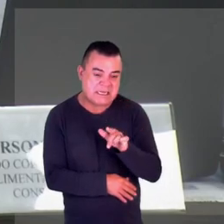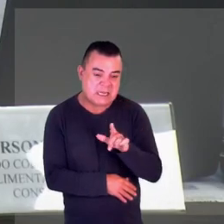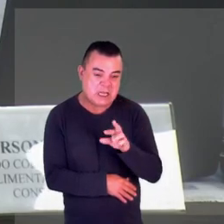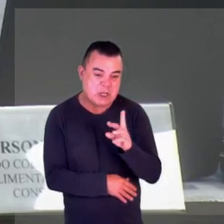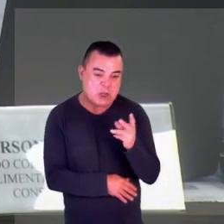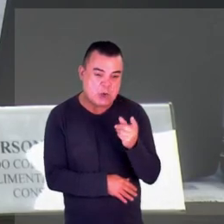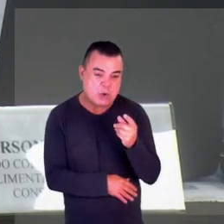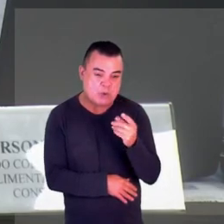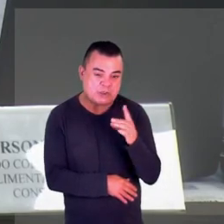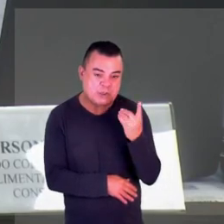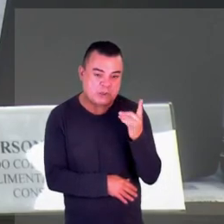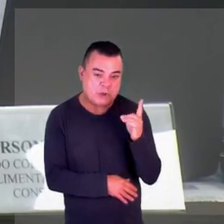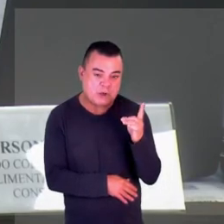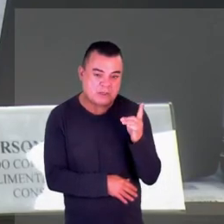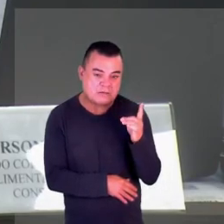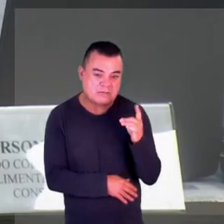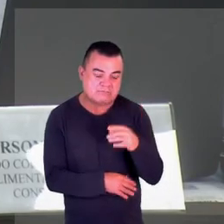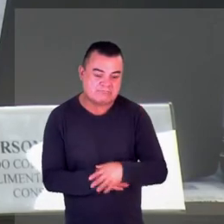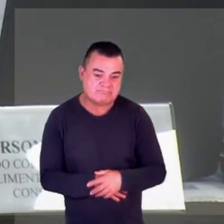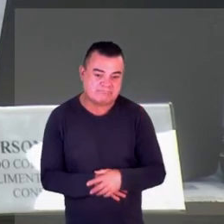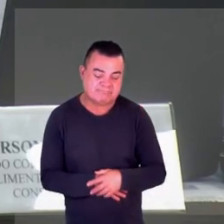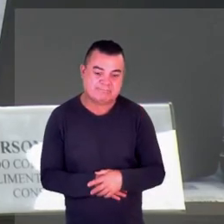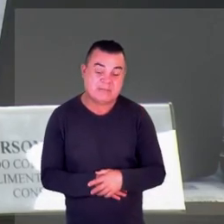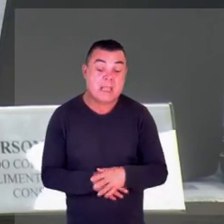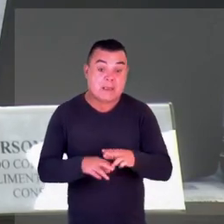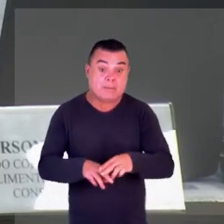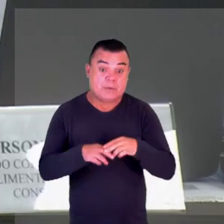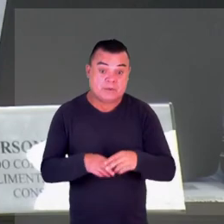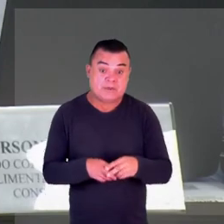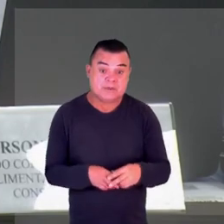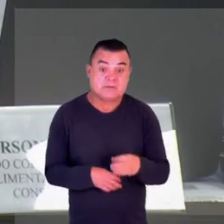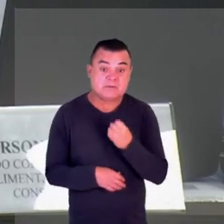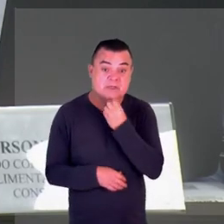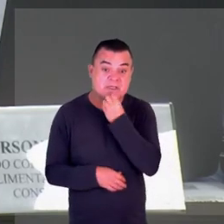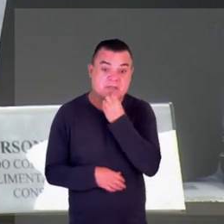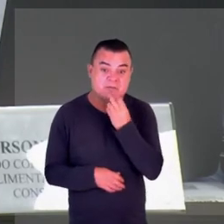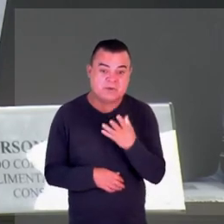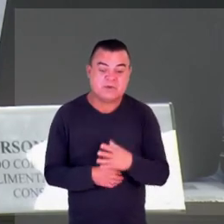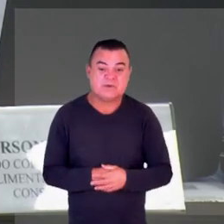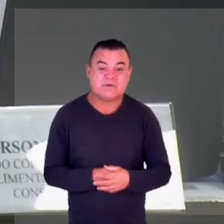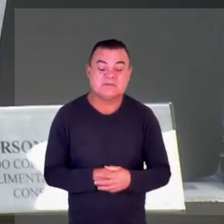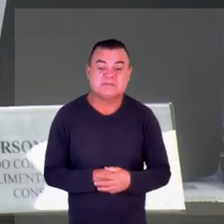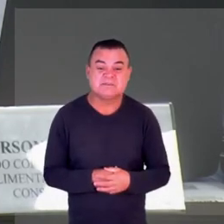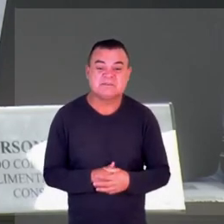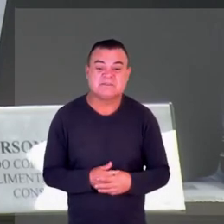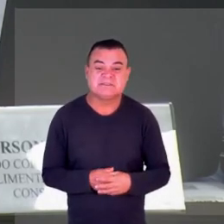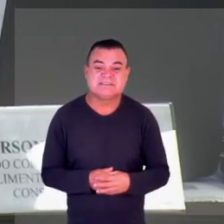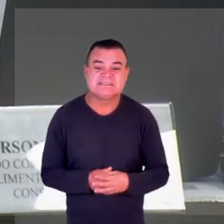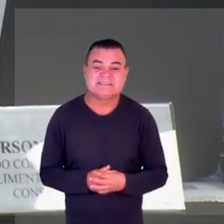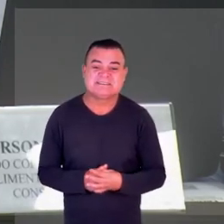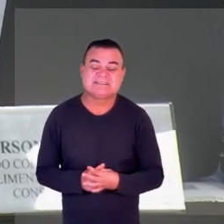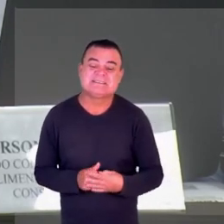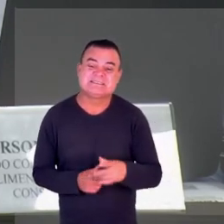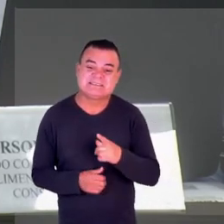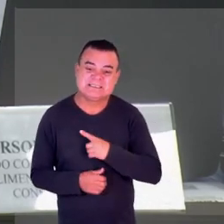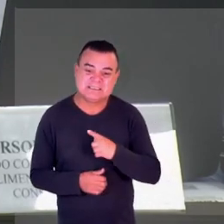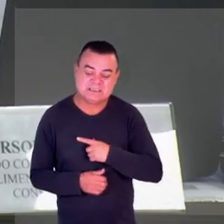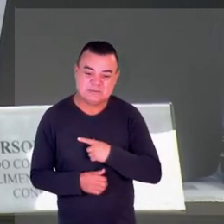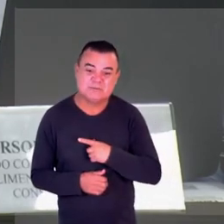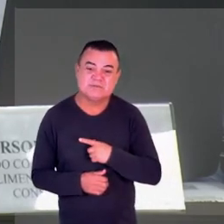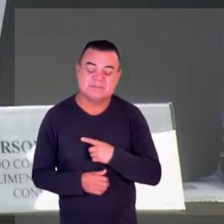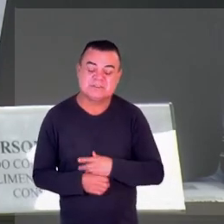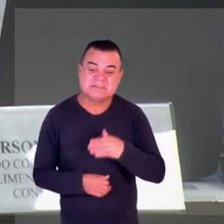é é disso que se trata por isso que é bom colocar tem que tem que concluir né já é por isso que temos que